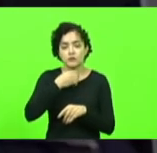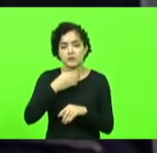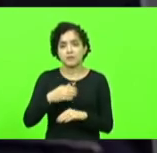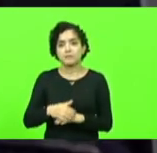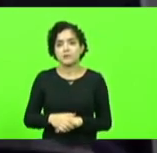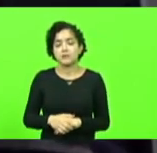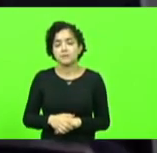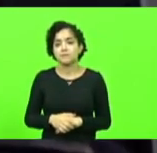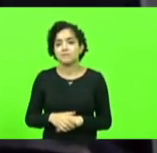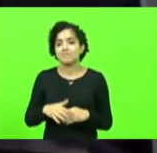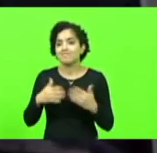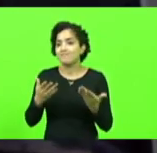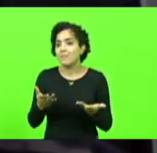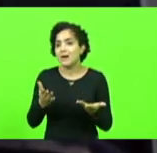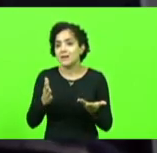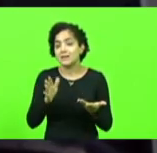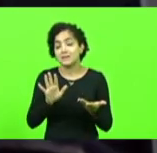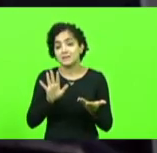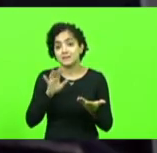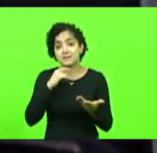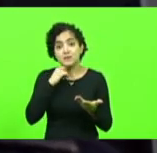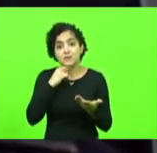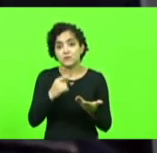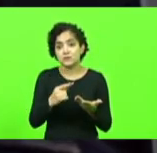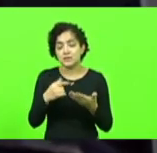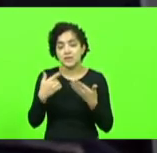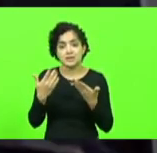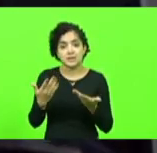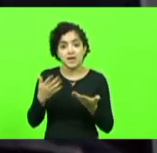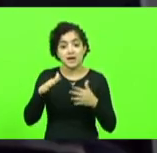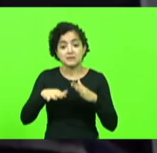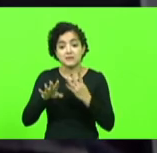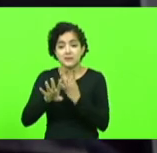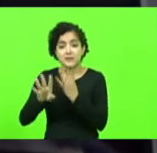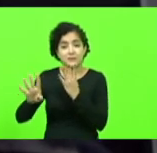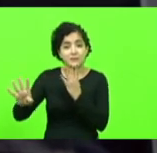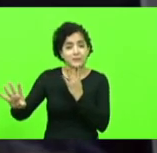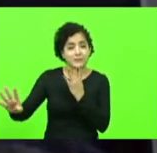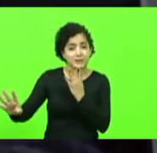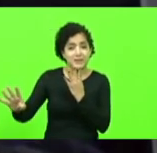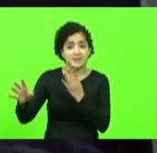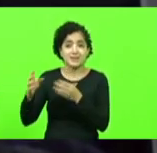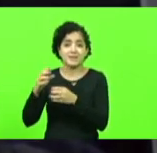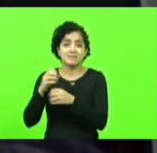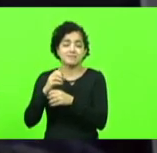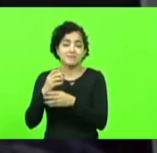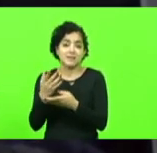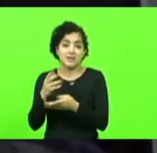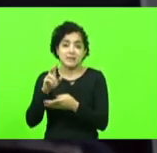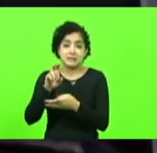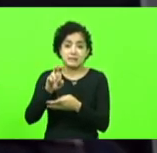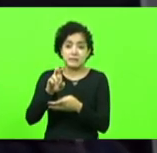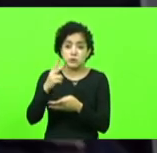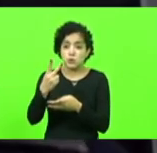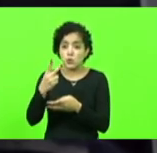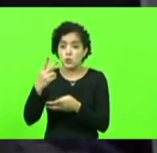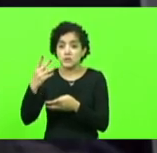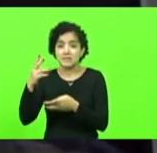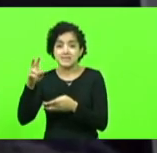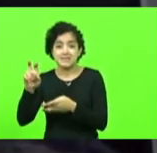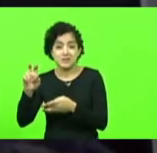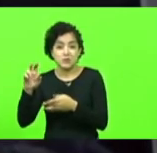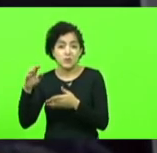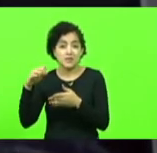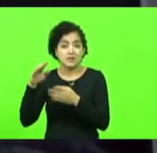e não conseguem acessar esse serviço. Às vezes estão numa fila de espera de 2 a 5 anos para acessar esses serviços, porque não